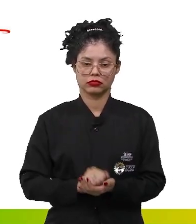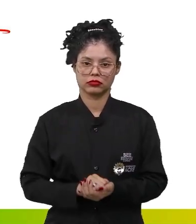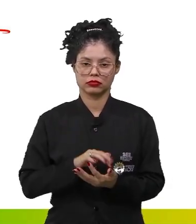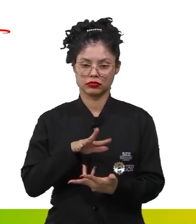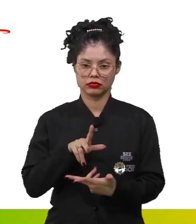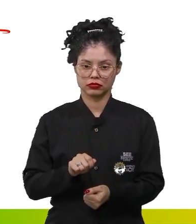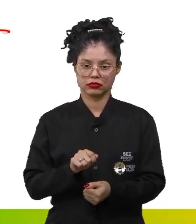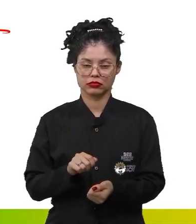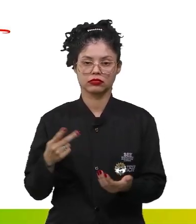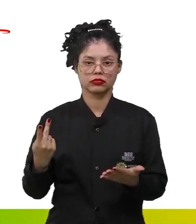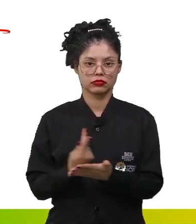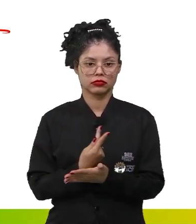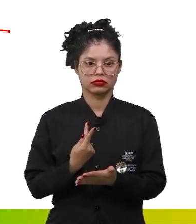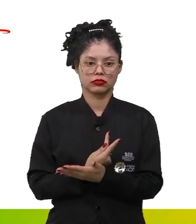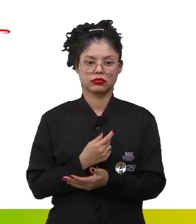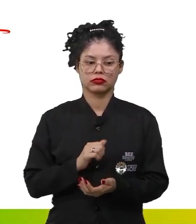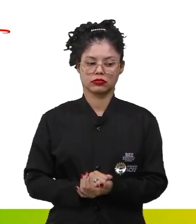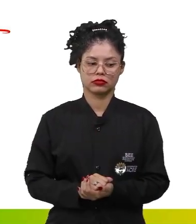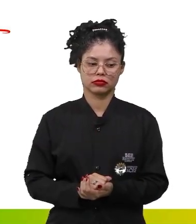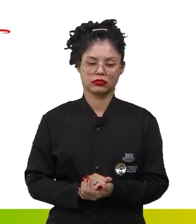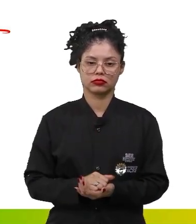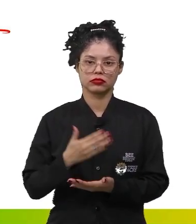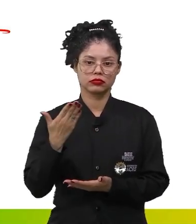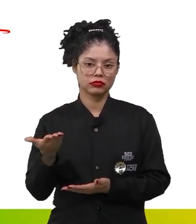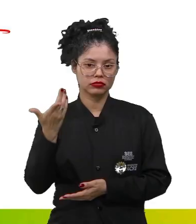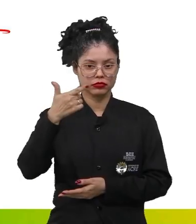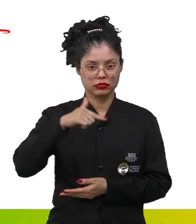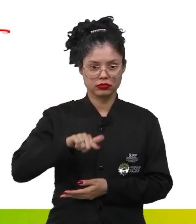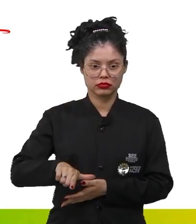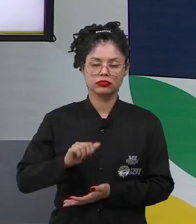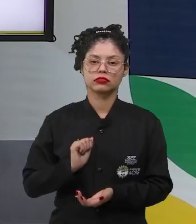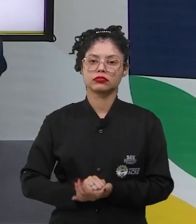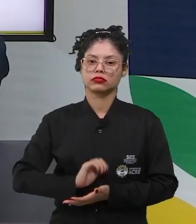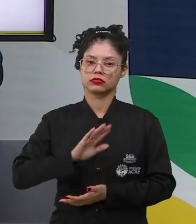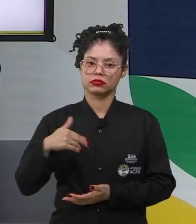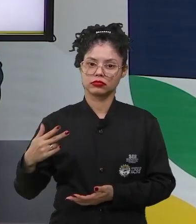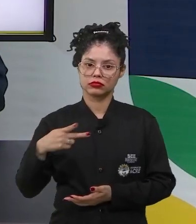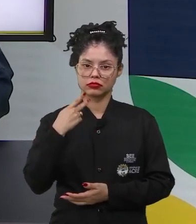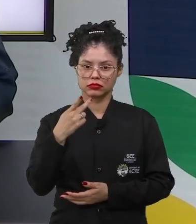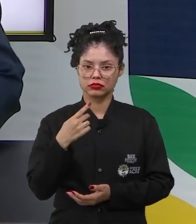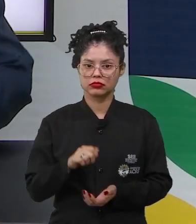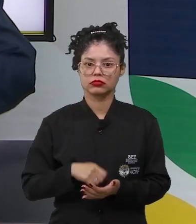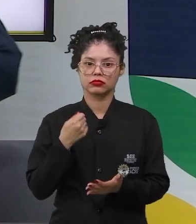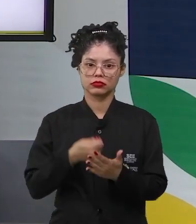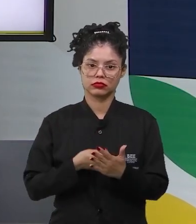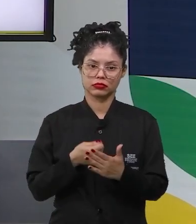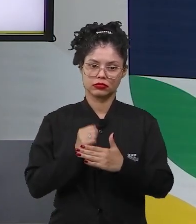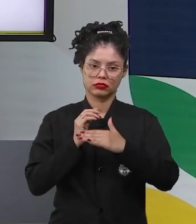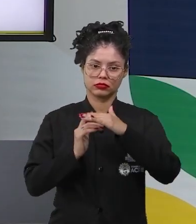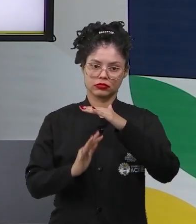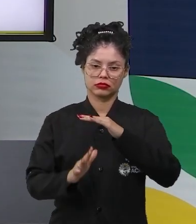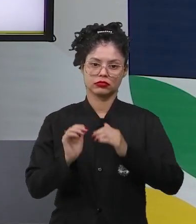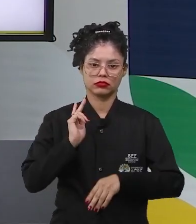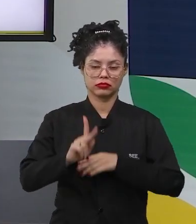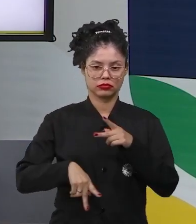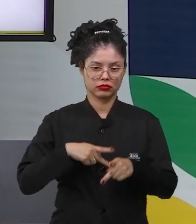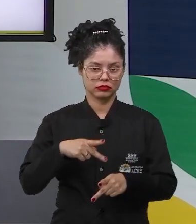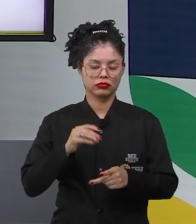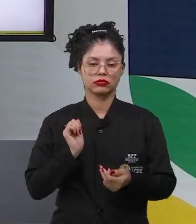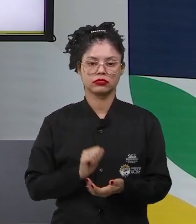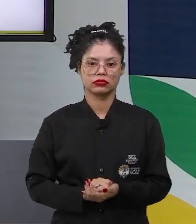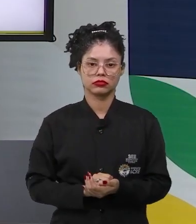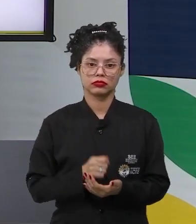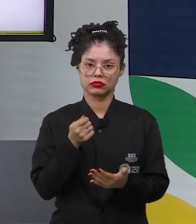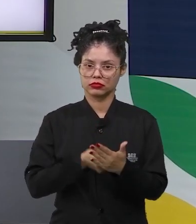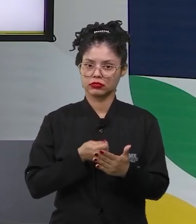no mundo. Incorreto, pessoal. Aqui, novamente, quando a gente fala de migração forçada, a gente está falando daquela população que